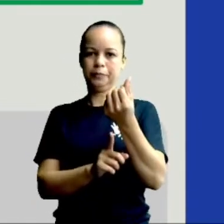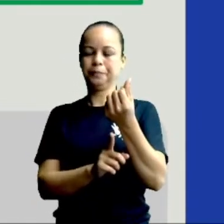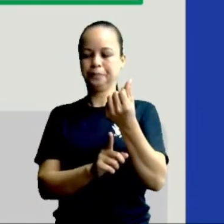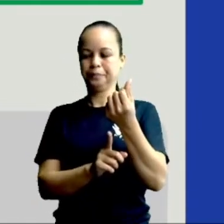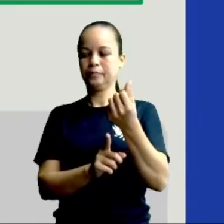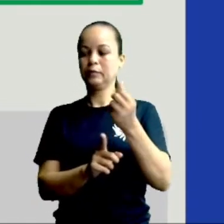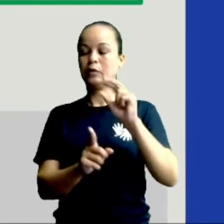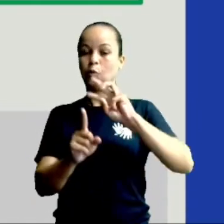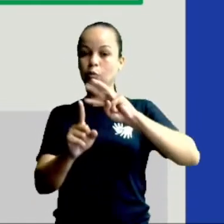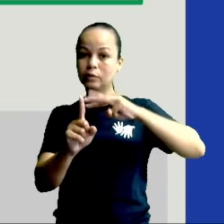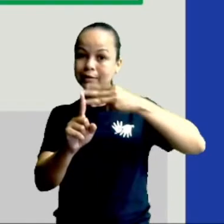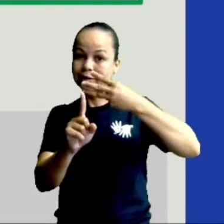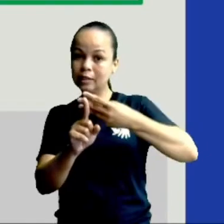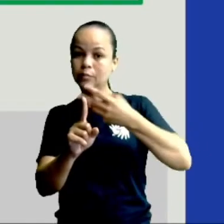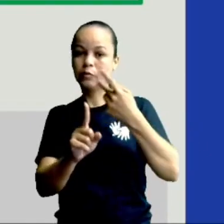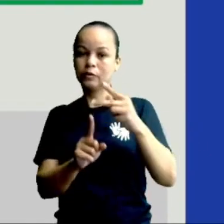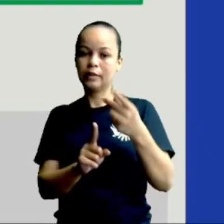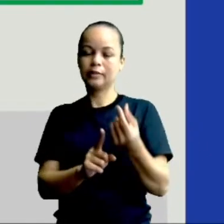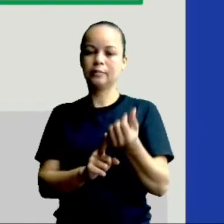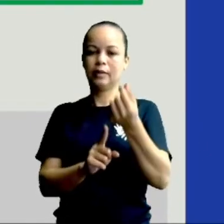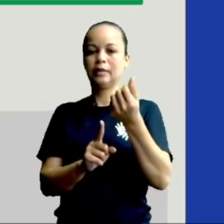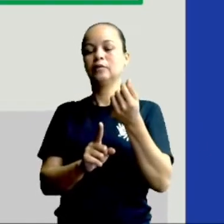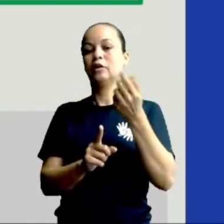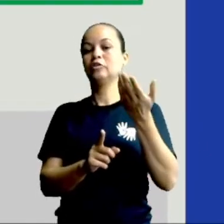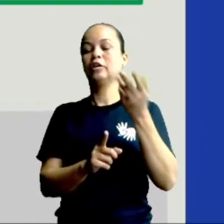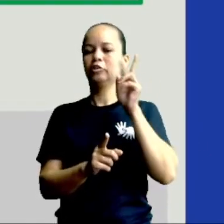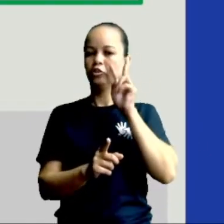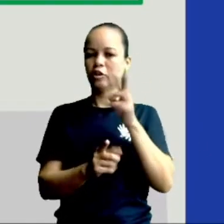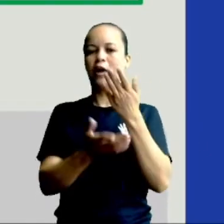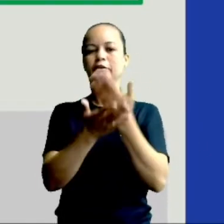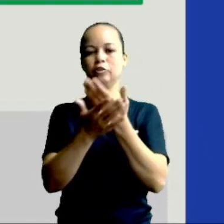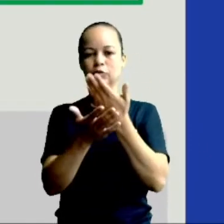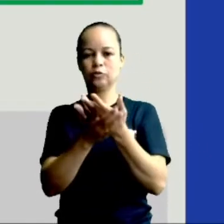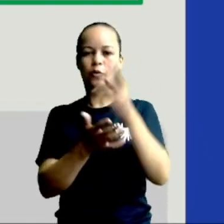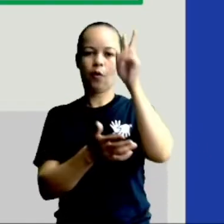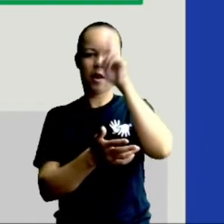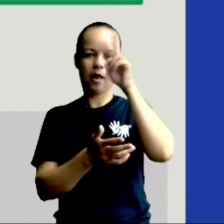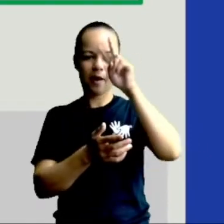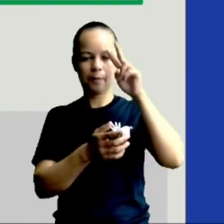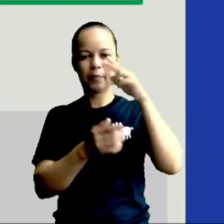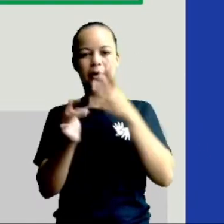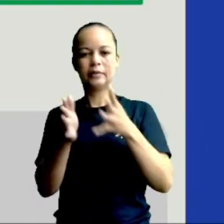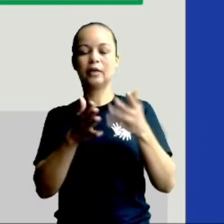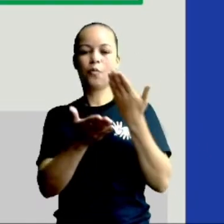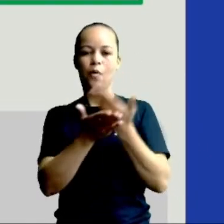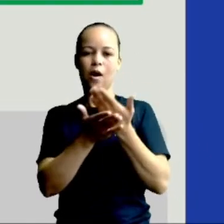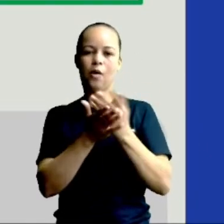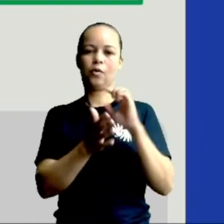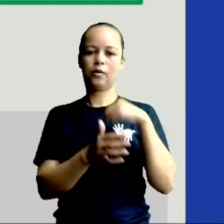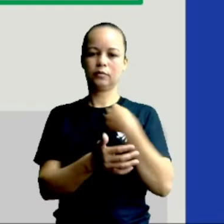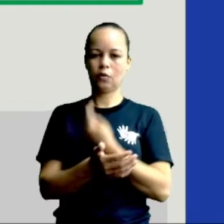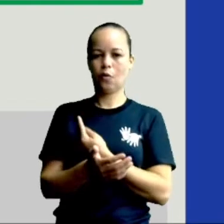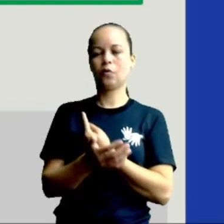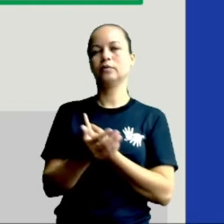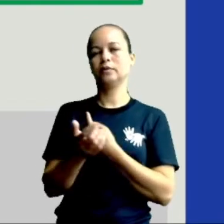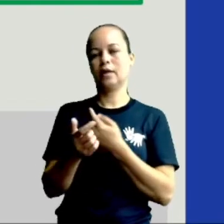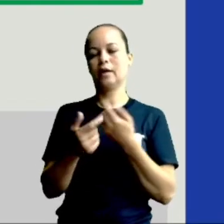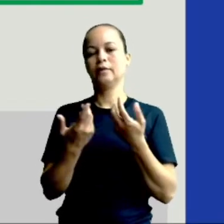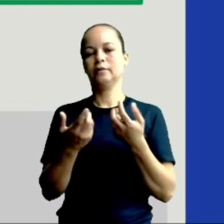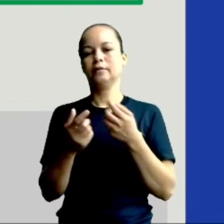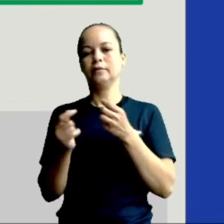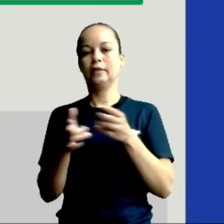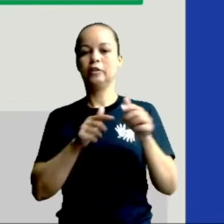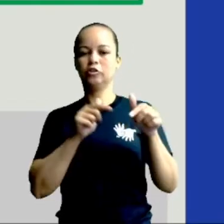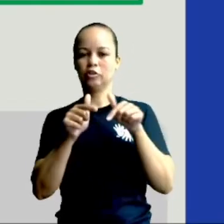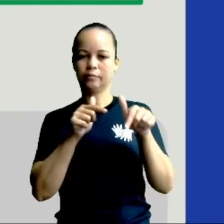aí, o triplo desse preço, a gente viu o quê? Lá na nossa lembrança, que foi uma aula nossa também, que a gente trabalhou aí triplo e terça